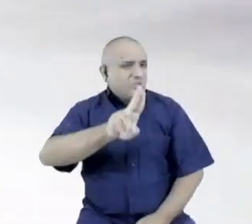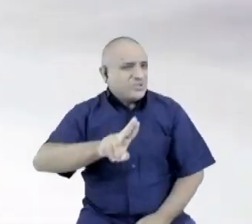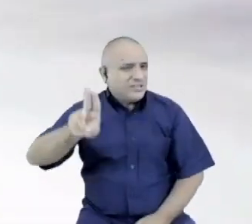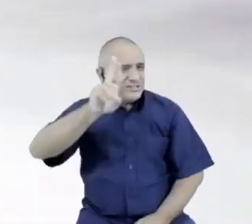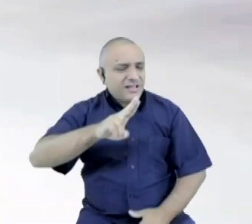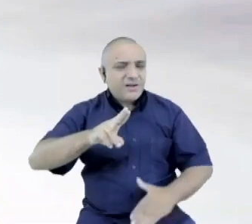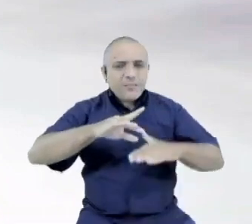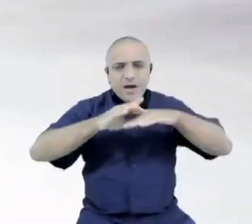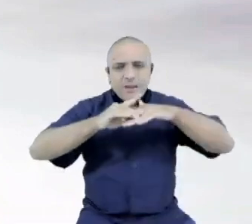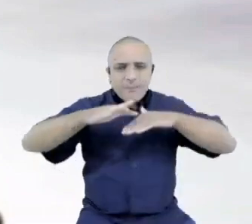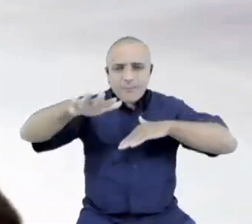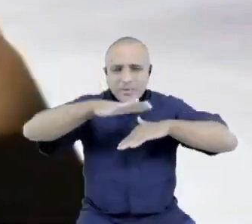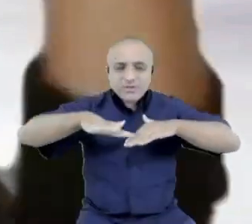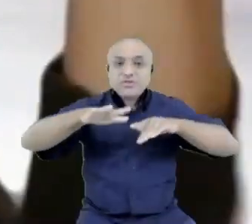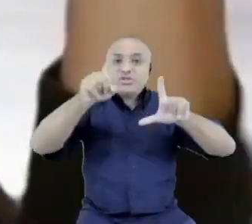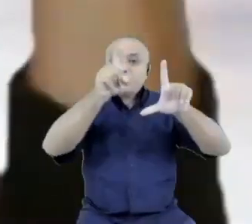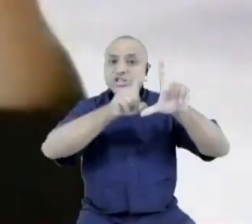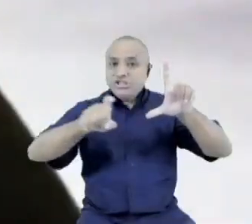patologia digital,